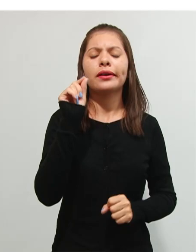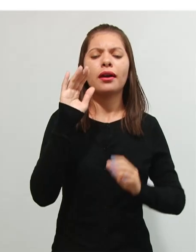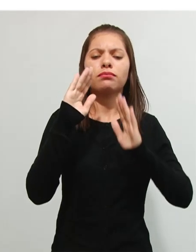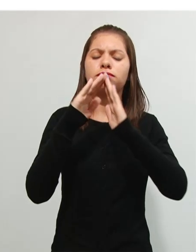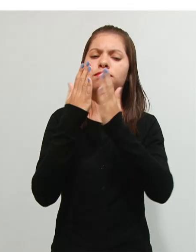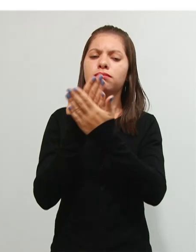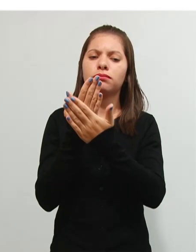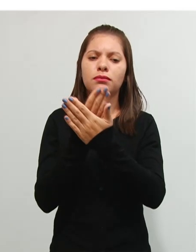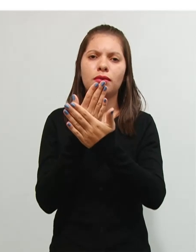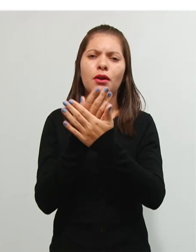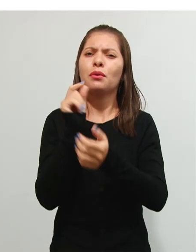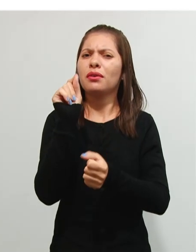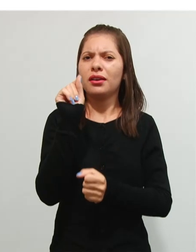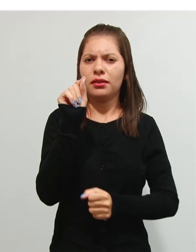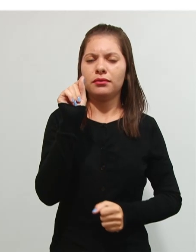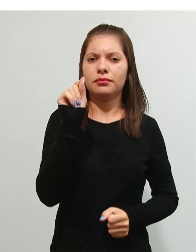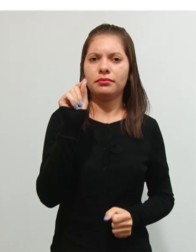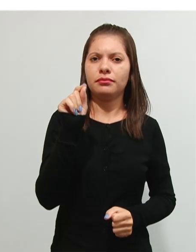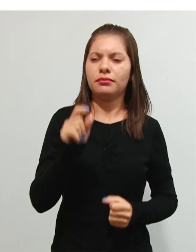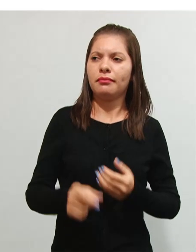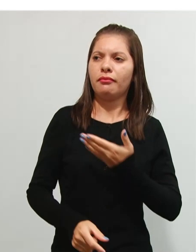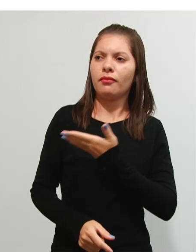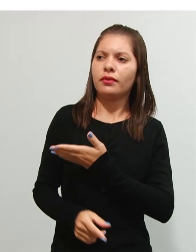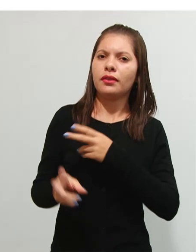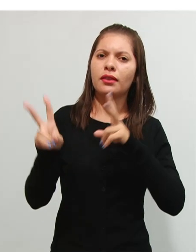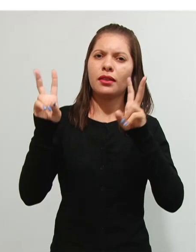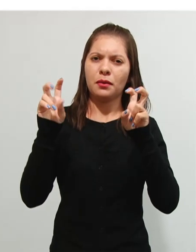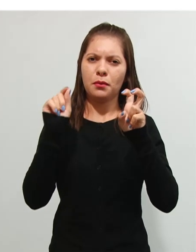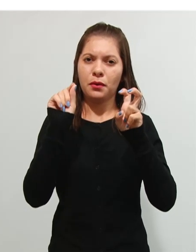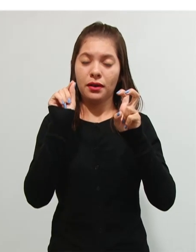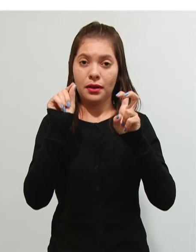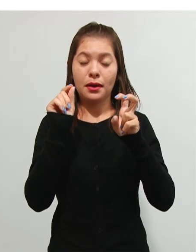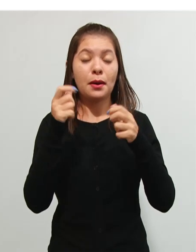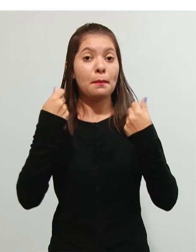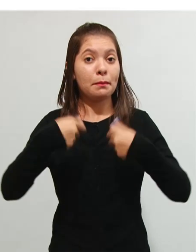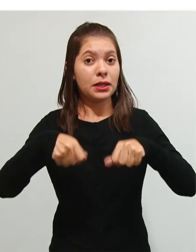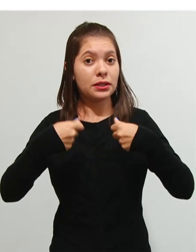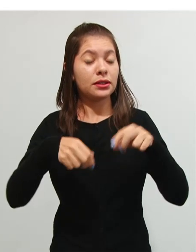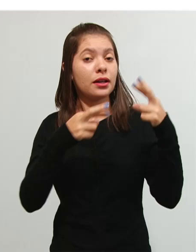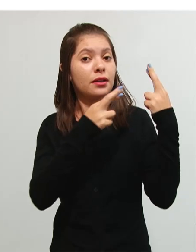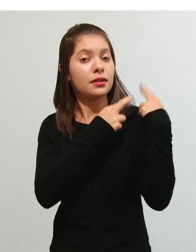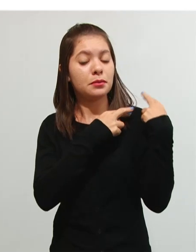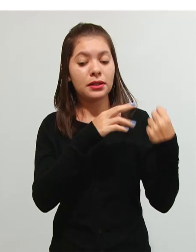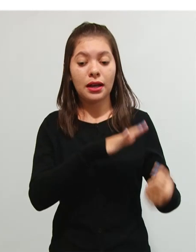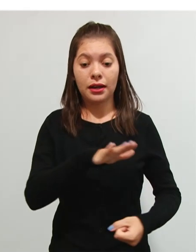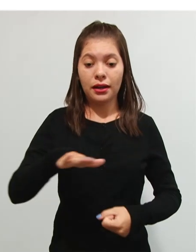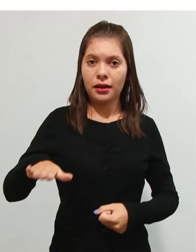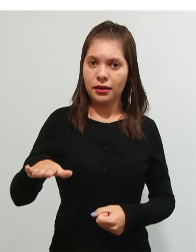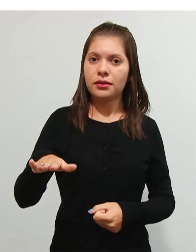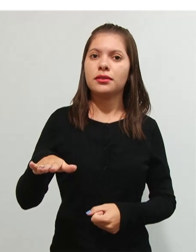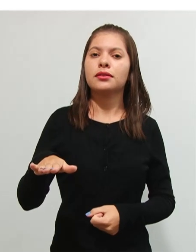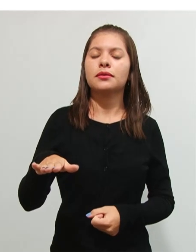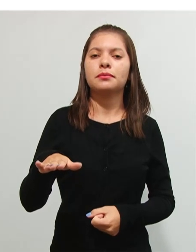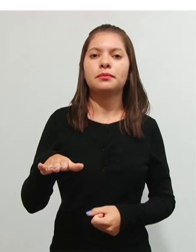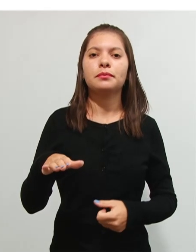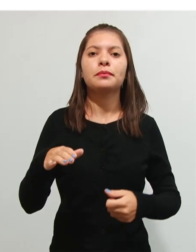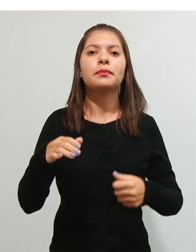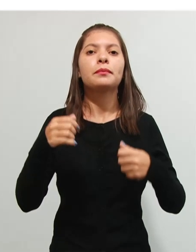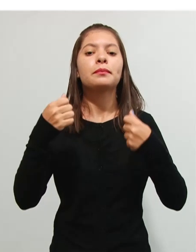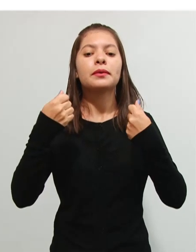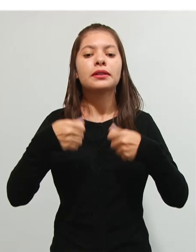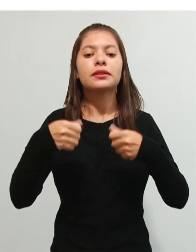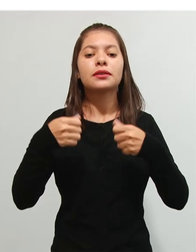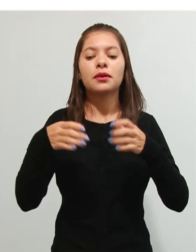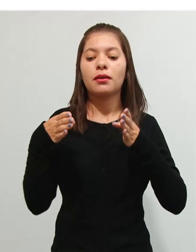escola para esta abordagem? Ela deve respeitar a criança como a criança é, deve ser centrada